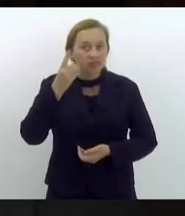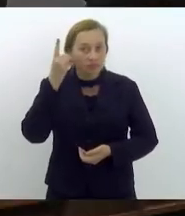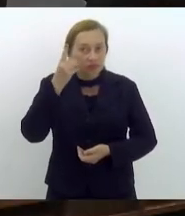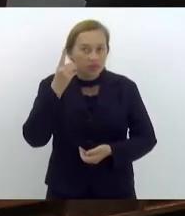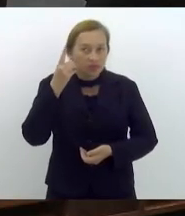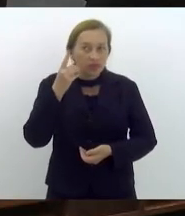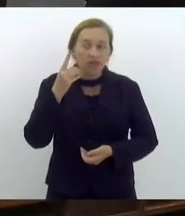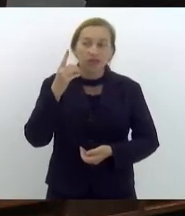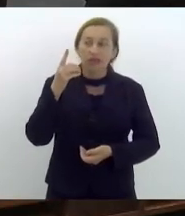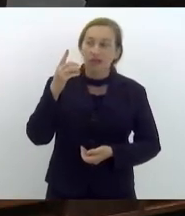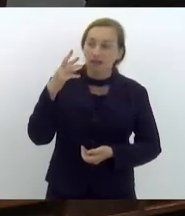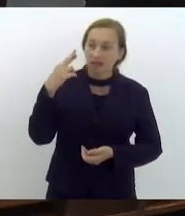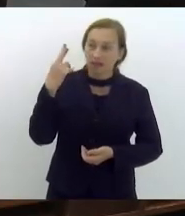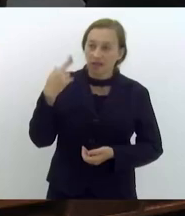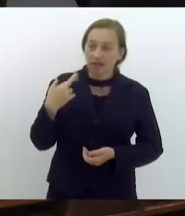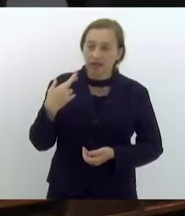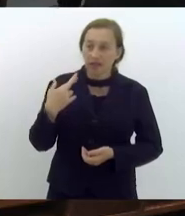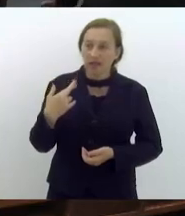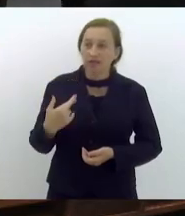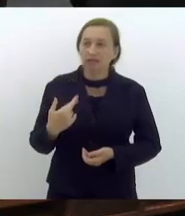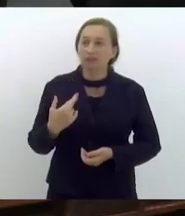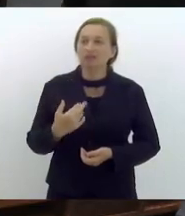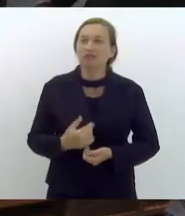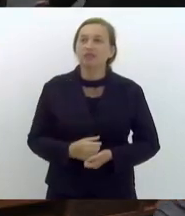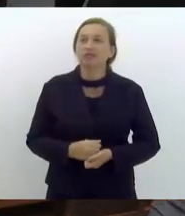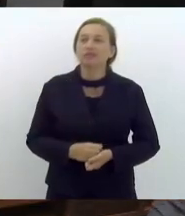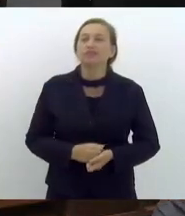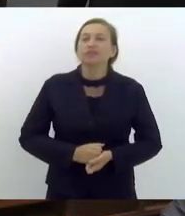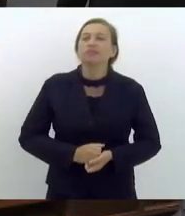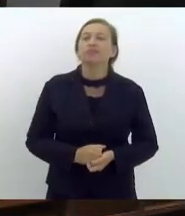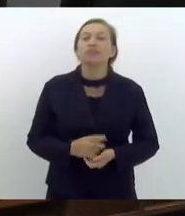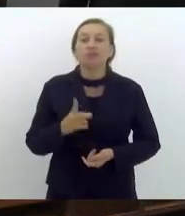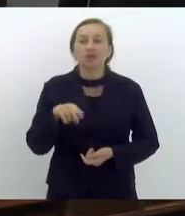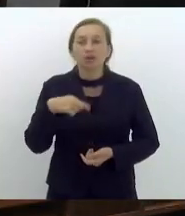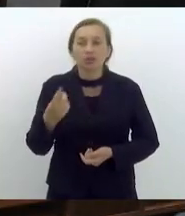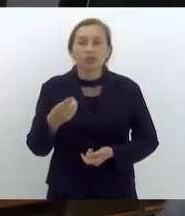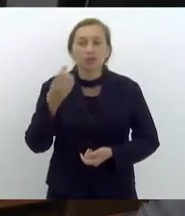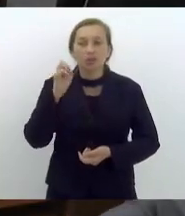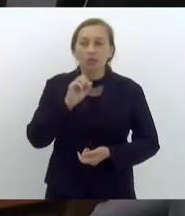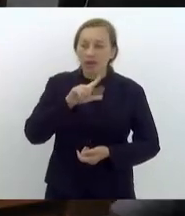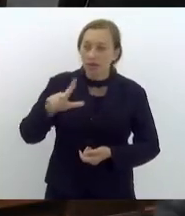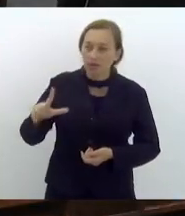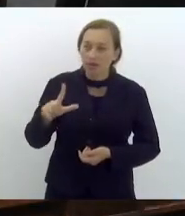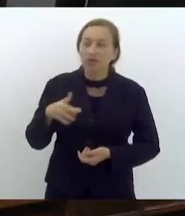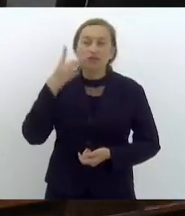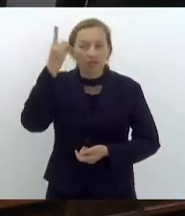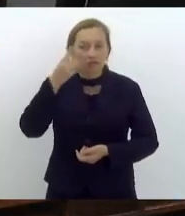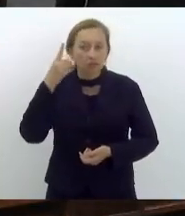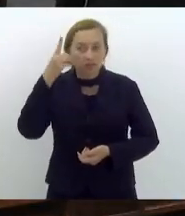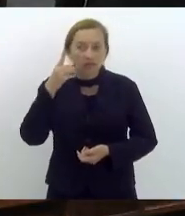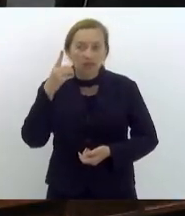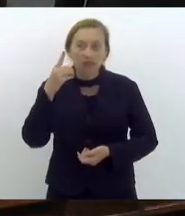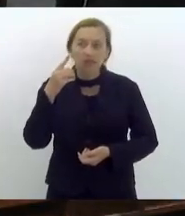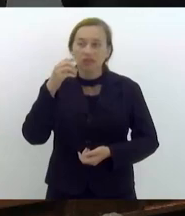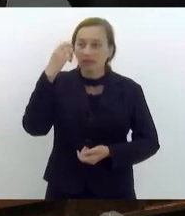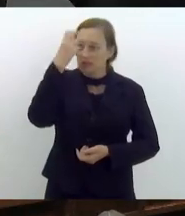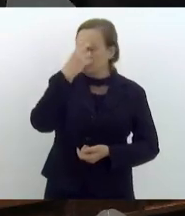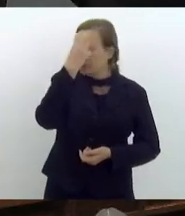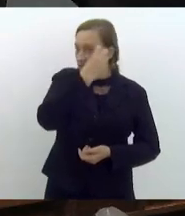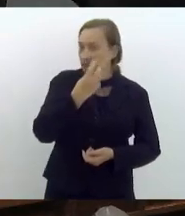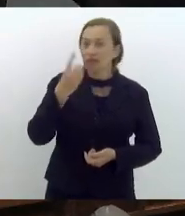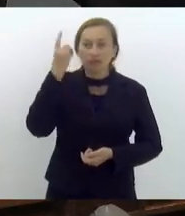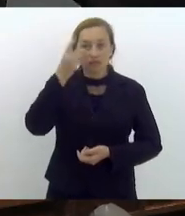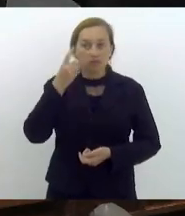senhoras escrita logo em seguida Verônica e do deputado Jorge